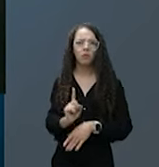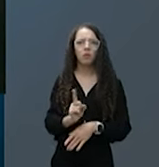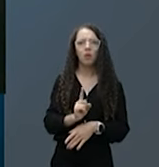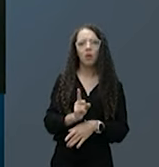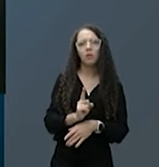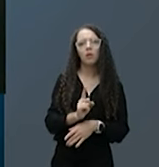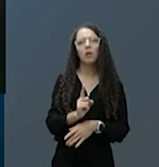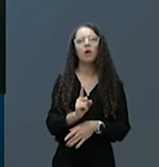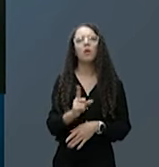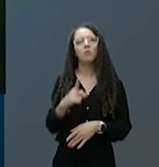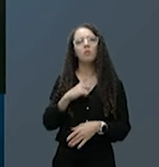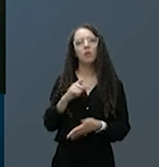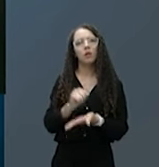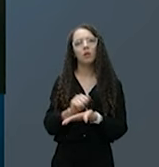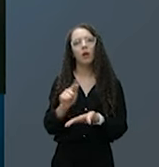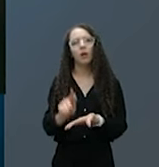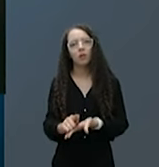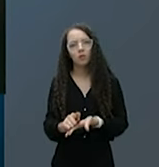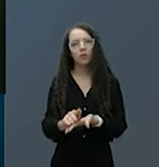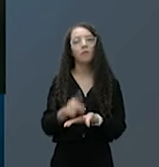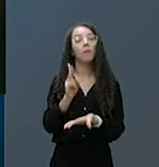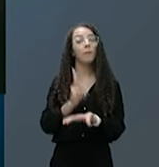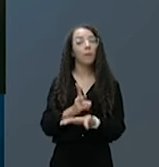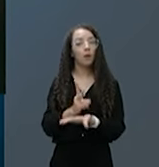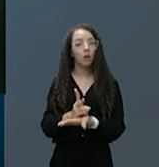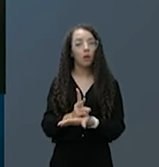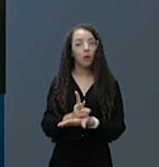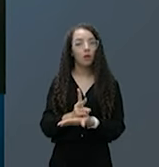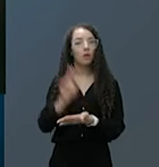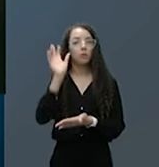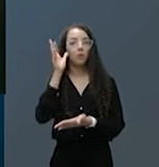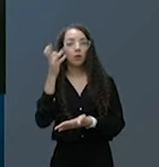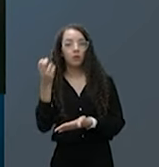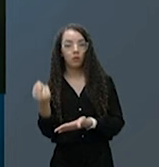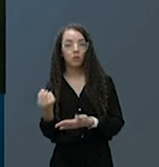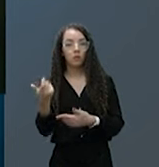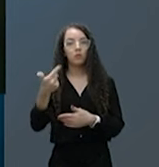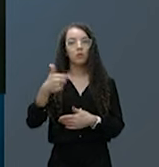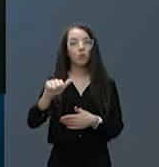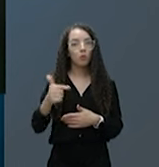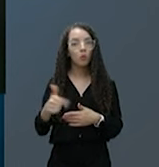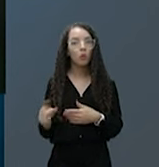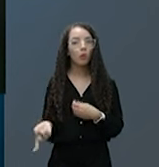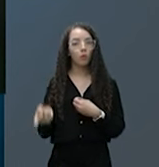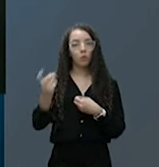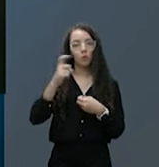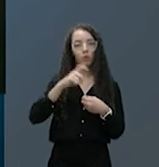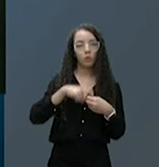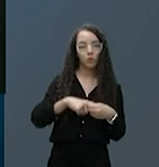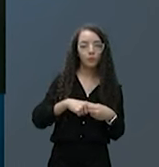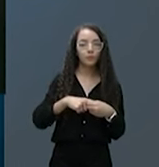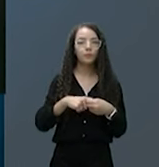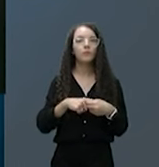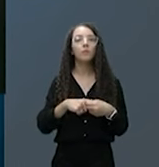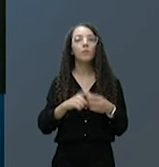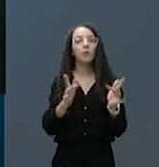interno, ainda que a decisão recorrida esteja amparada em acórdão vinculante do Superior Tribunal de